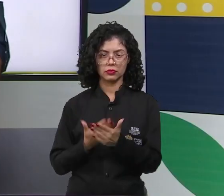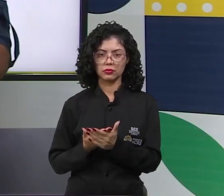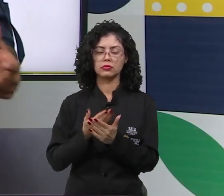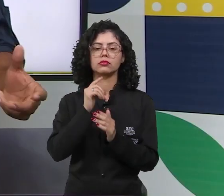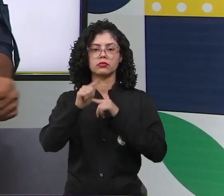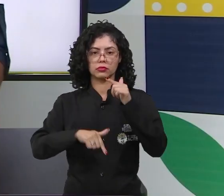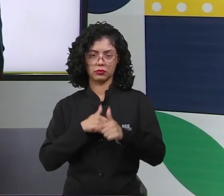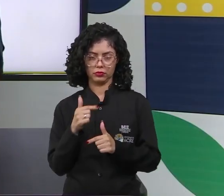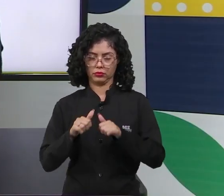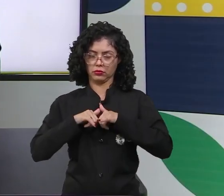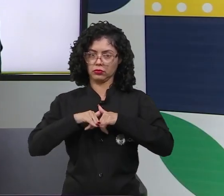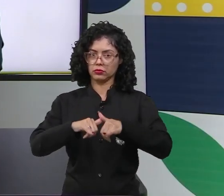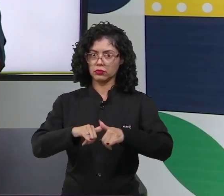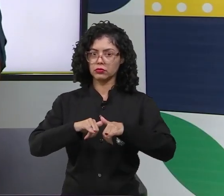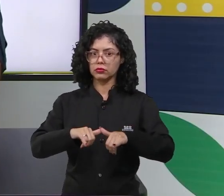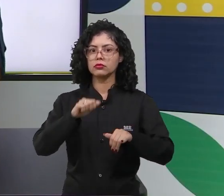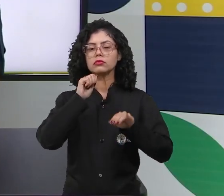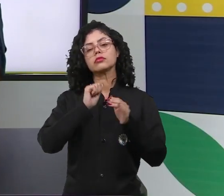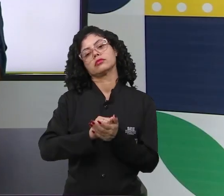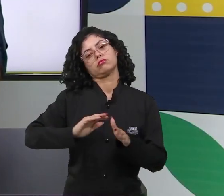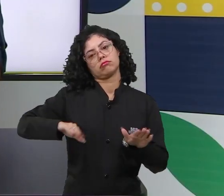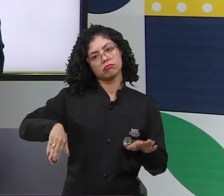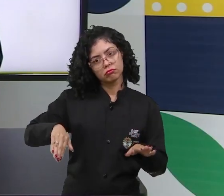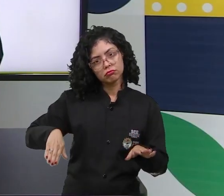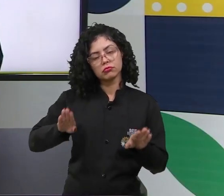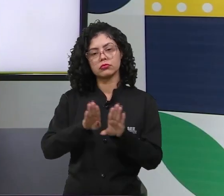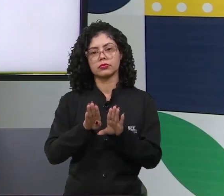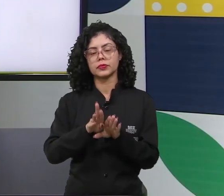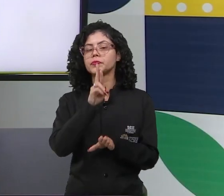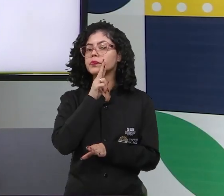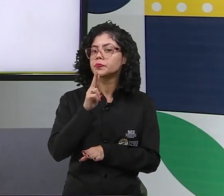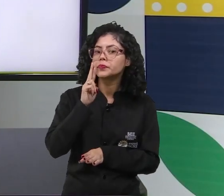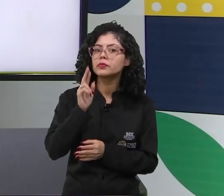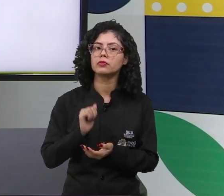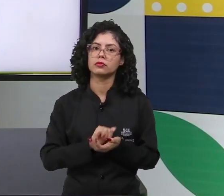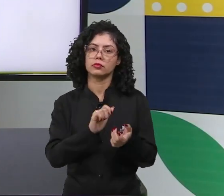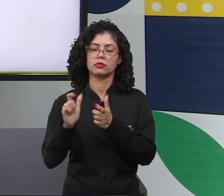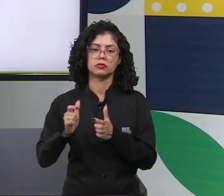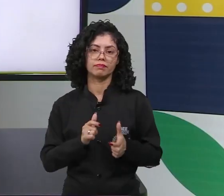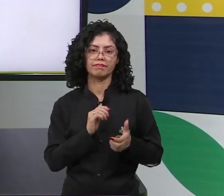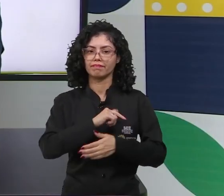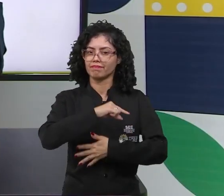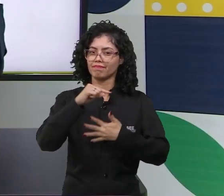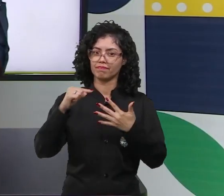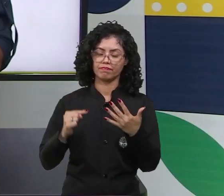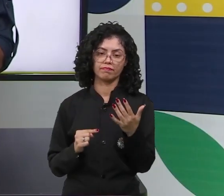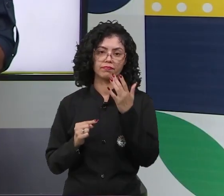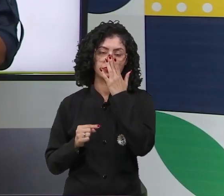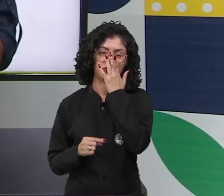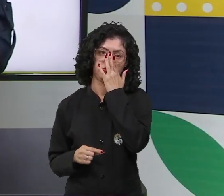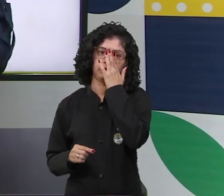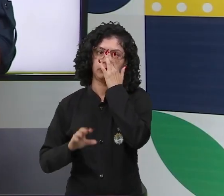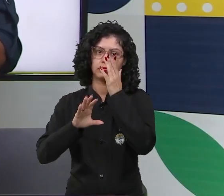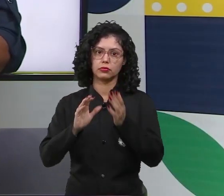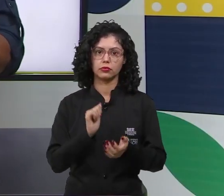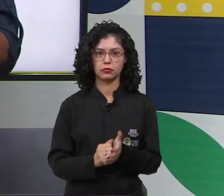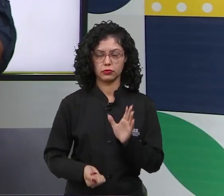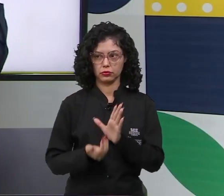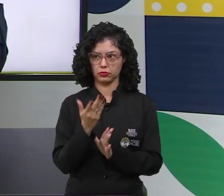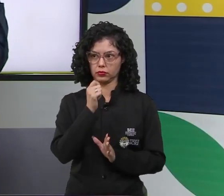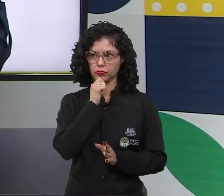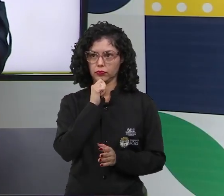comuns, supermercados, praias, restaurantes, clubes. Assim se